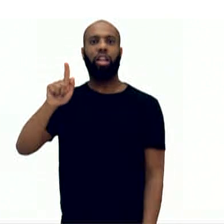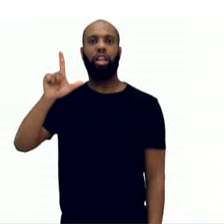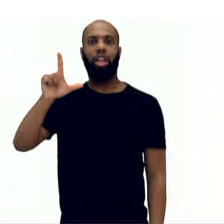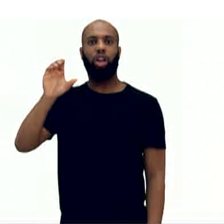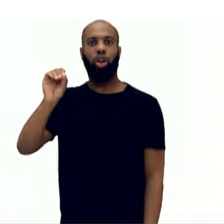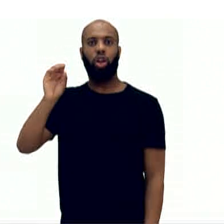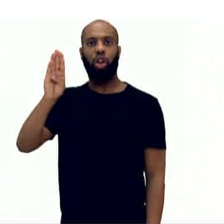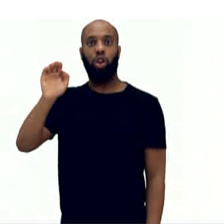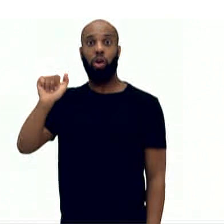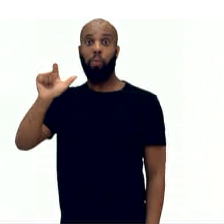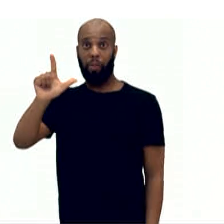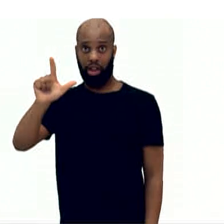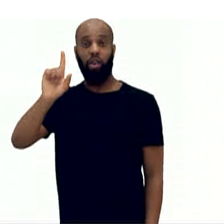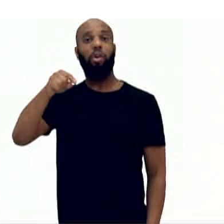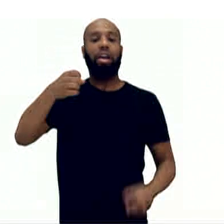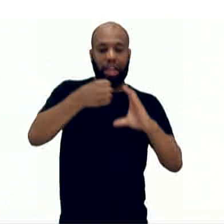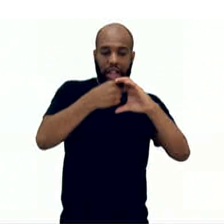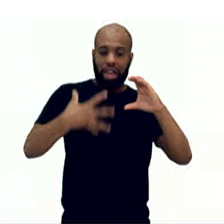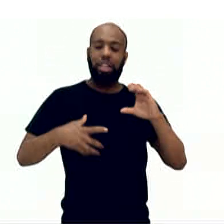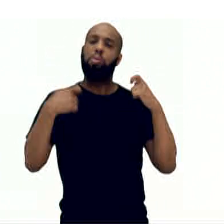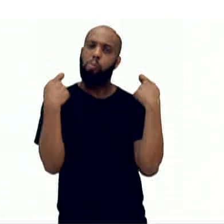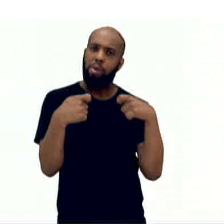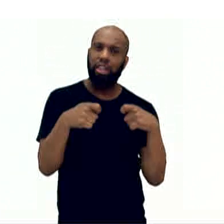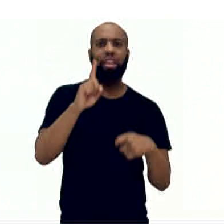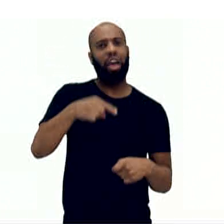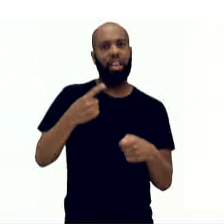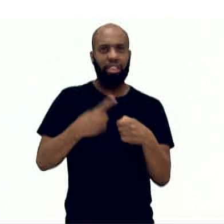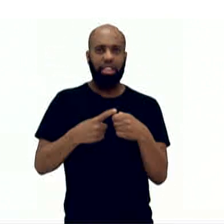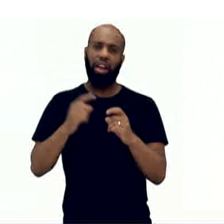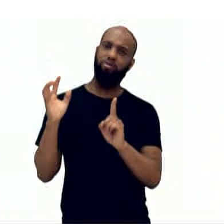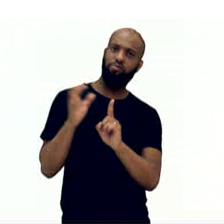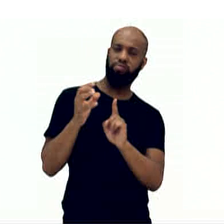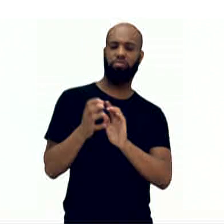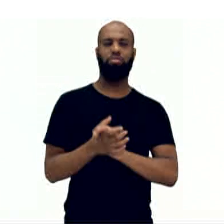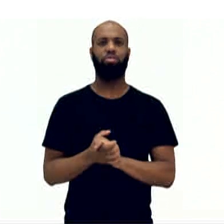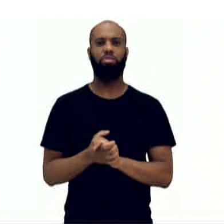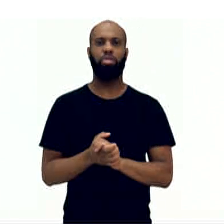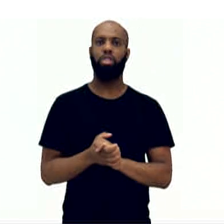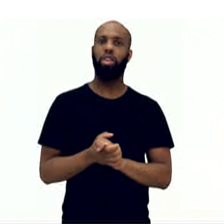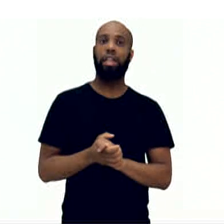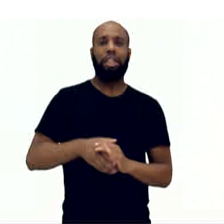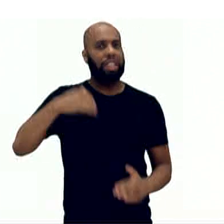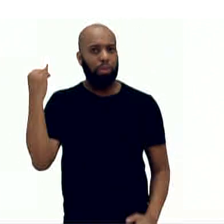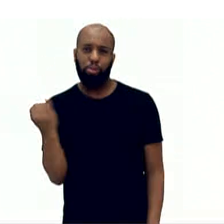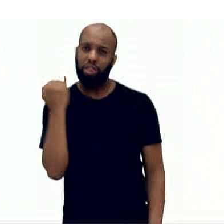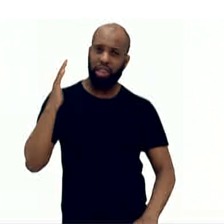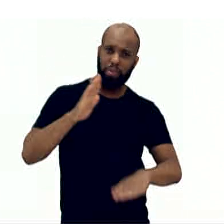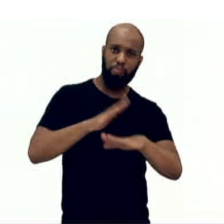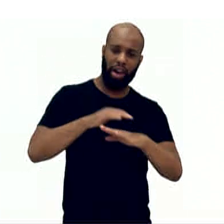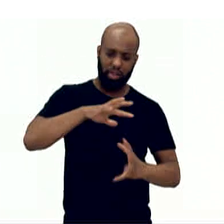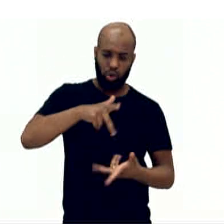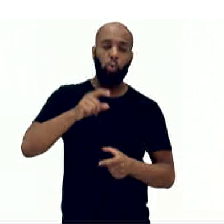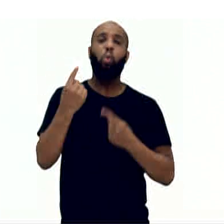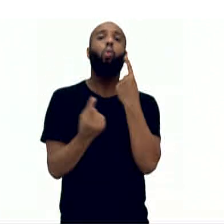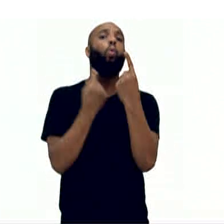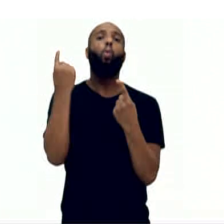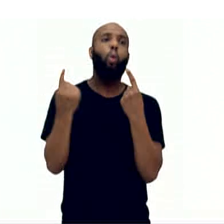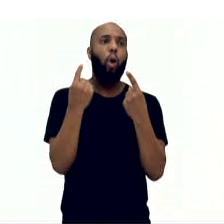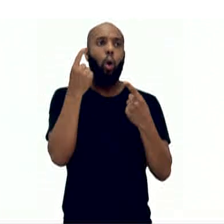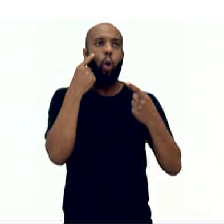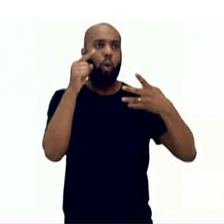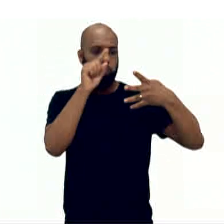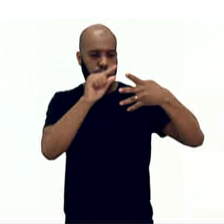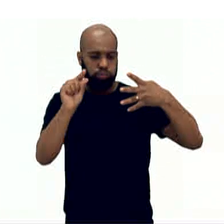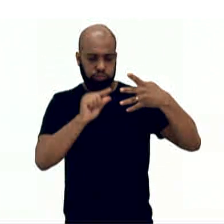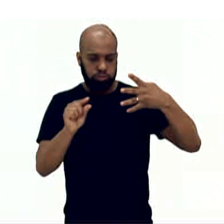que ela tem que ter para ser considerada uma cidade global. As mais importantes do globo são, das opções que eu